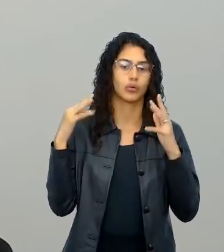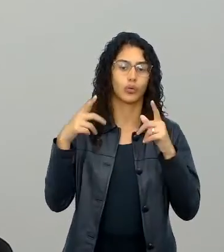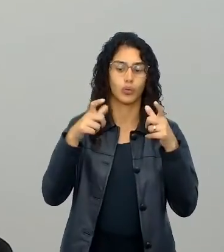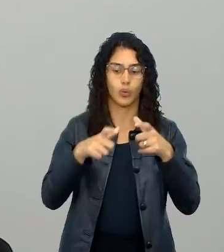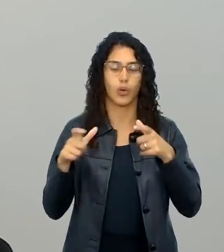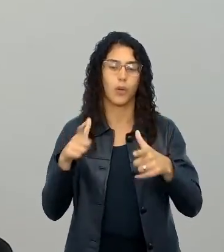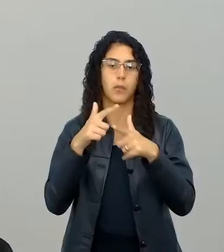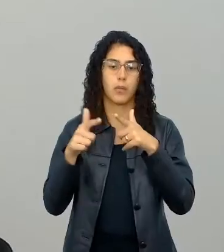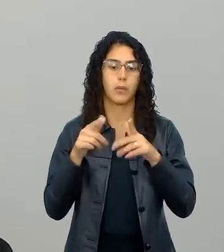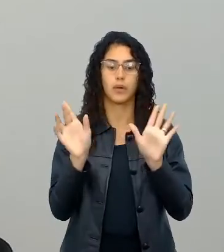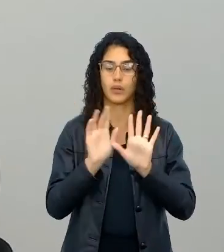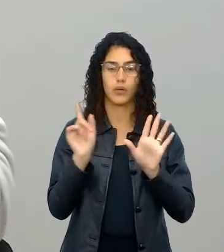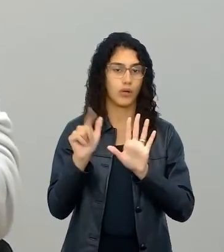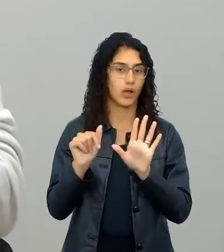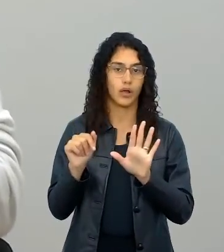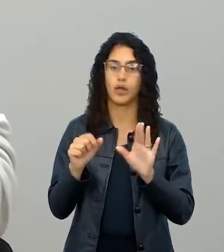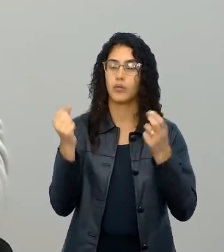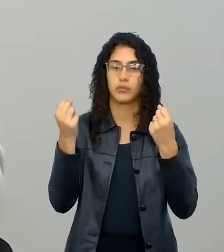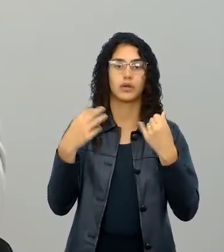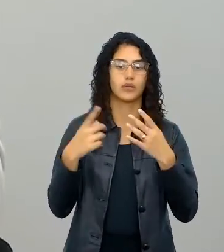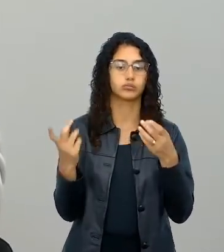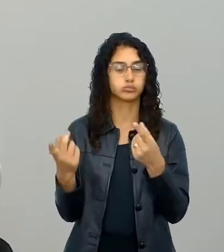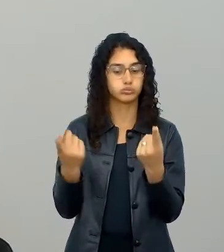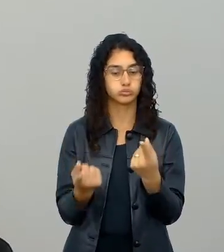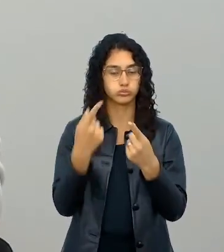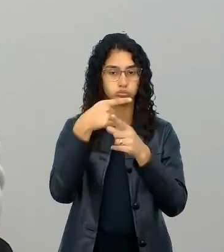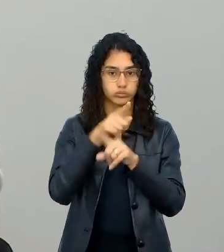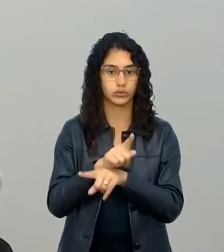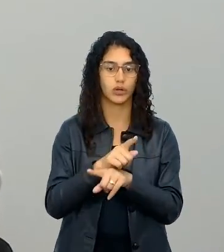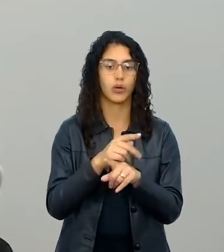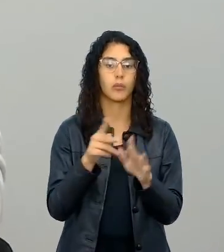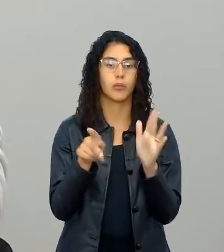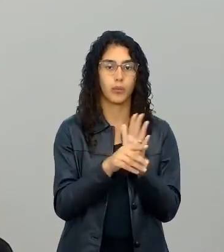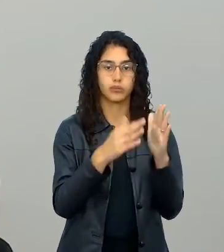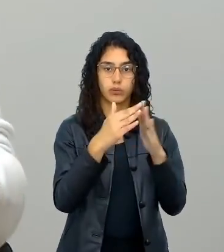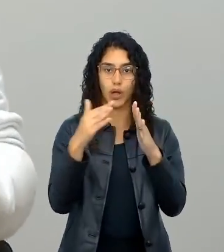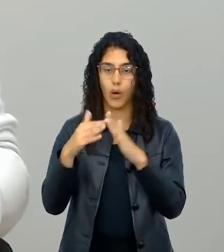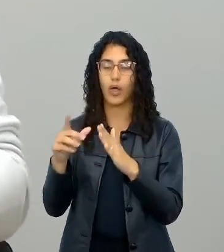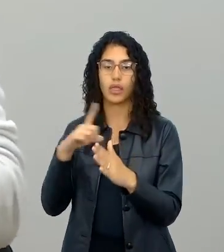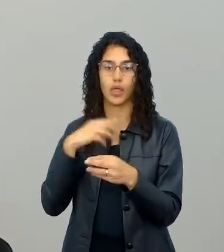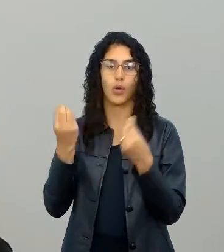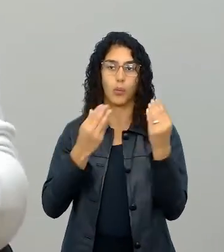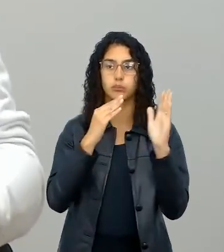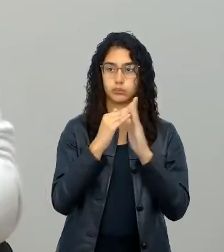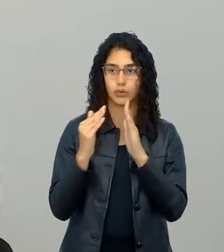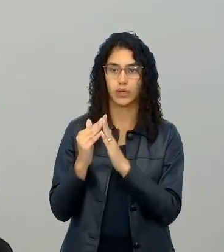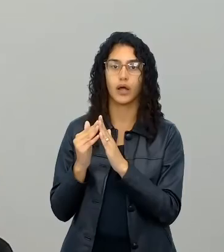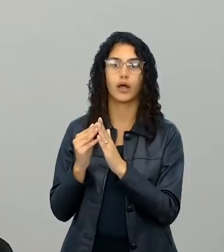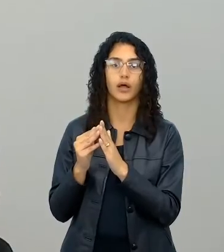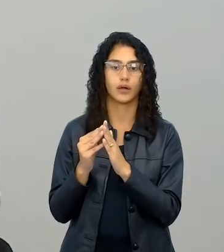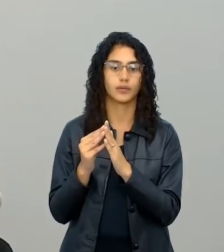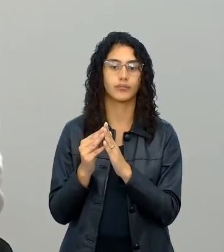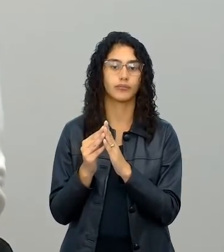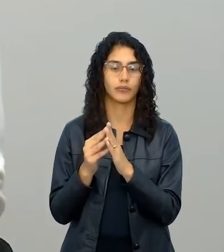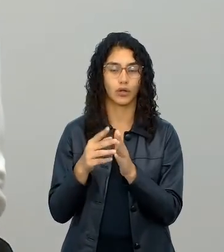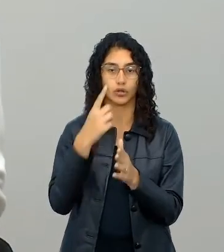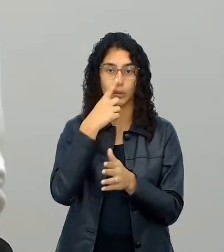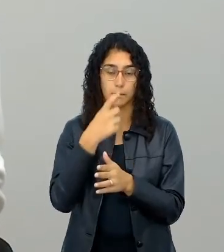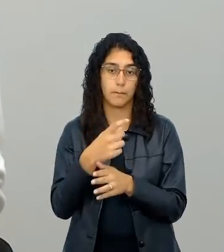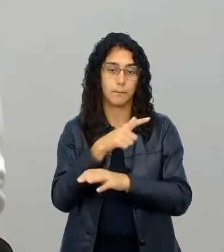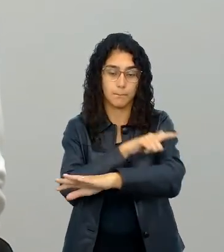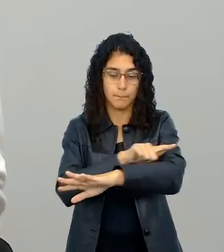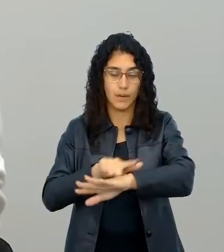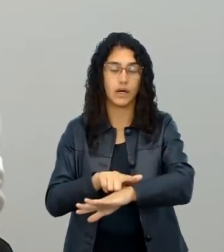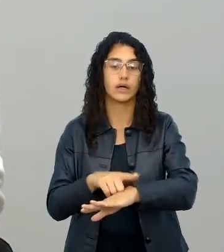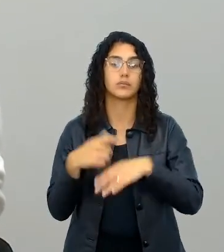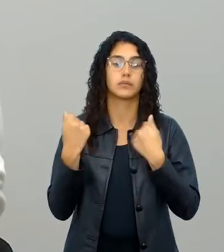local contaminado, e não é, gente. É justamente tornar esse lugar habitável, né? Esse lugar limpo. Sanear vem de limpeza. Então, é